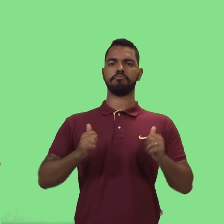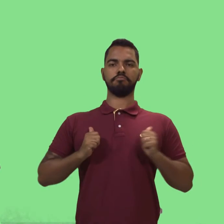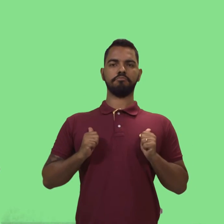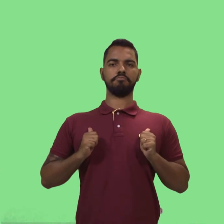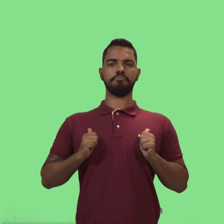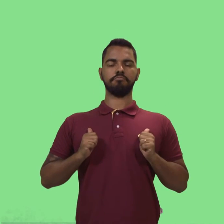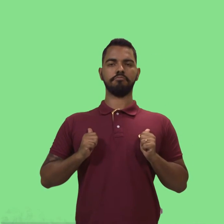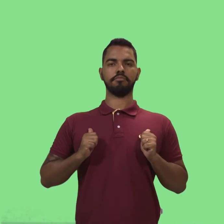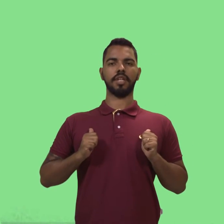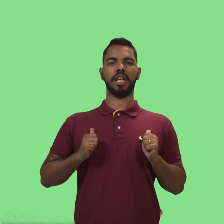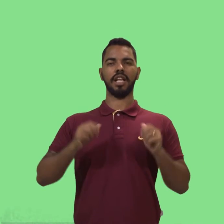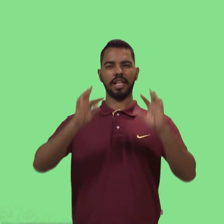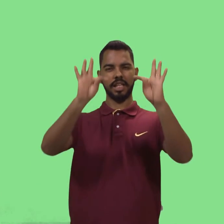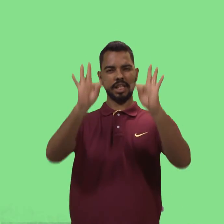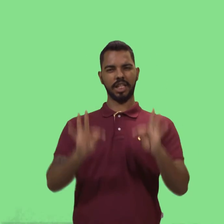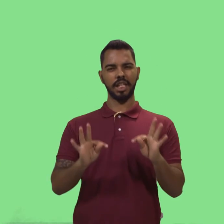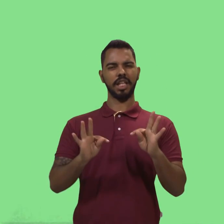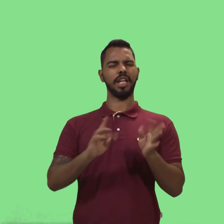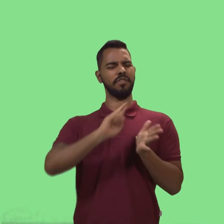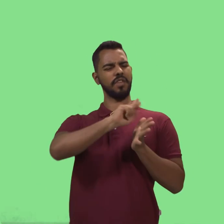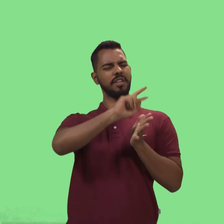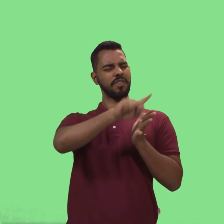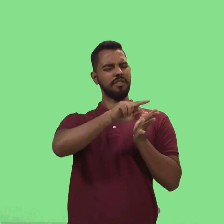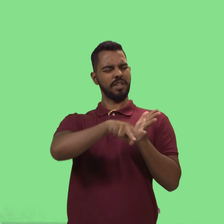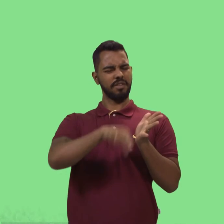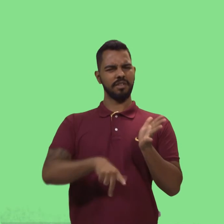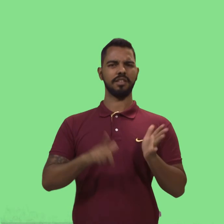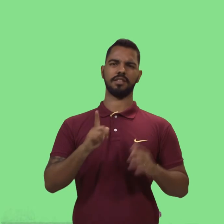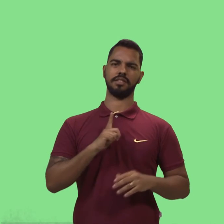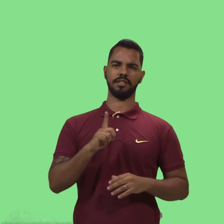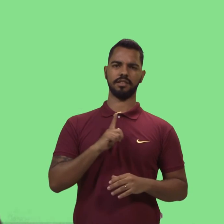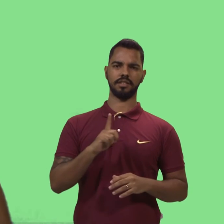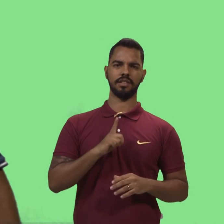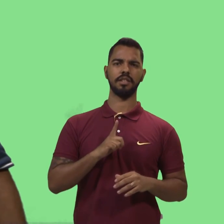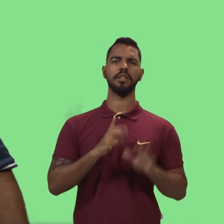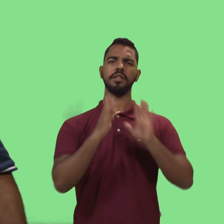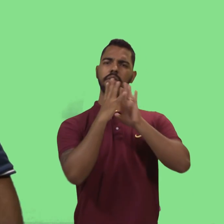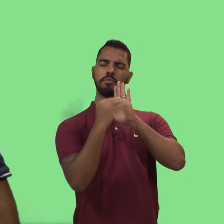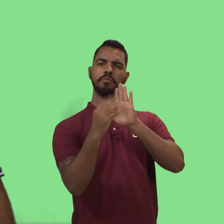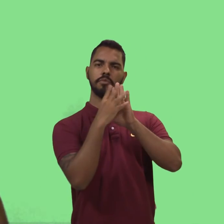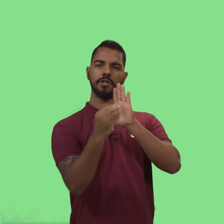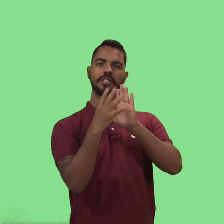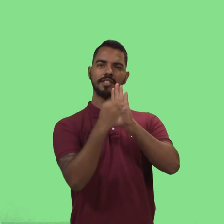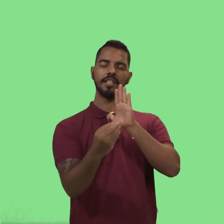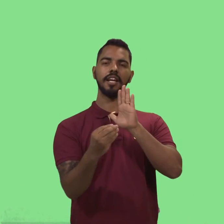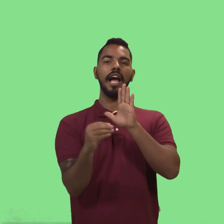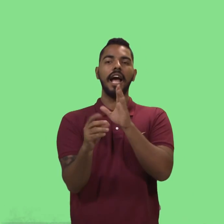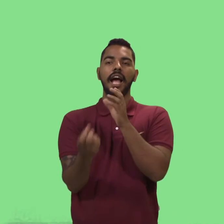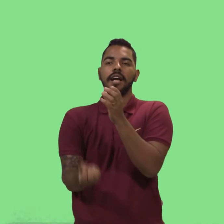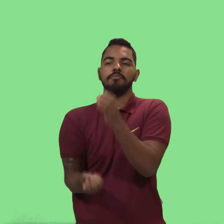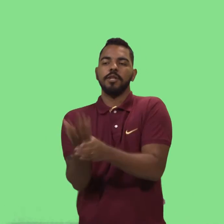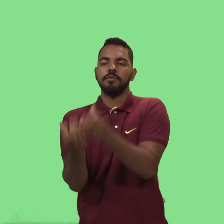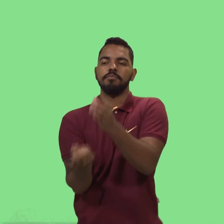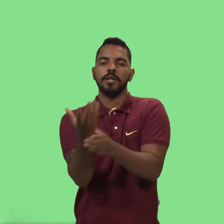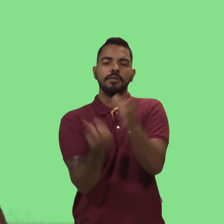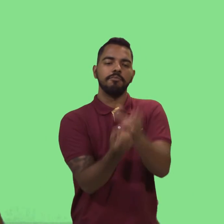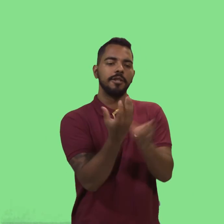variedade enorme de textos em meio de circulação. E, na verdade, esses modelos foram surgindo conforme a